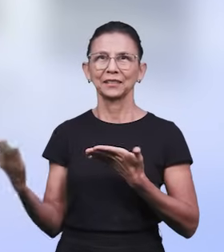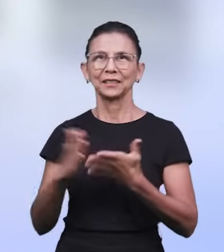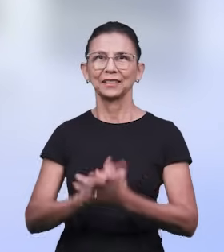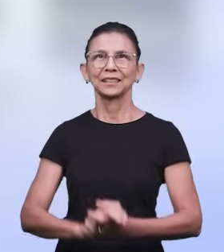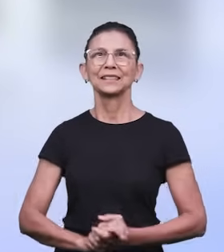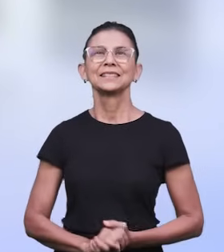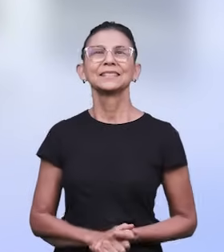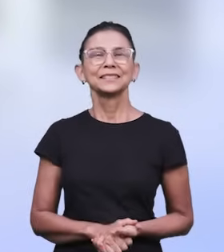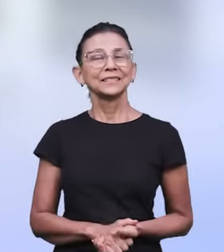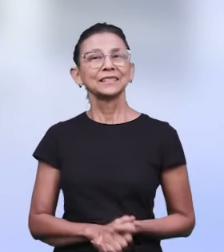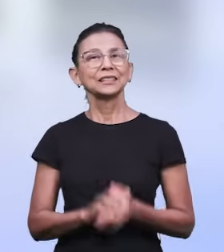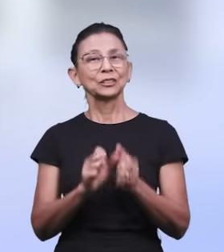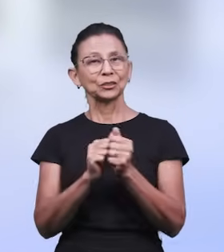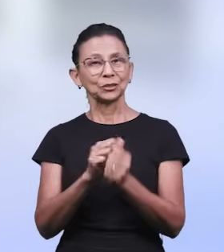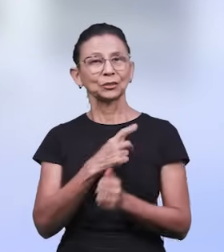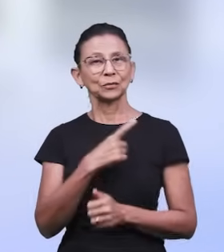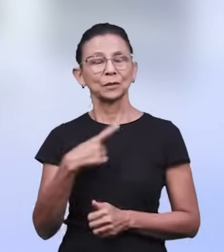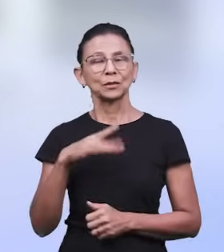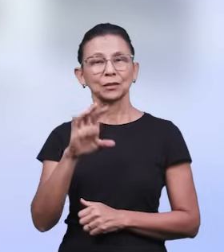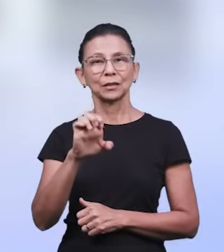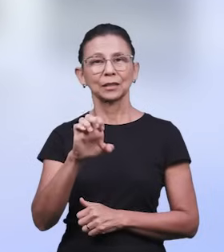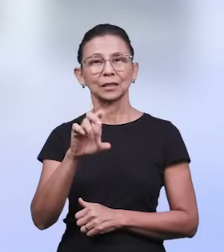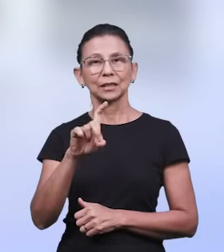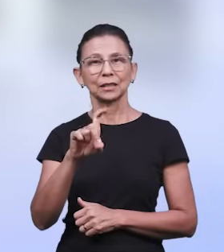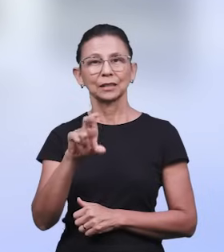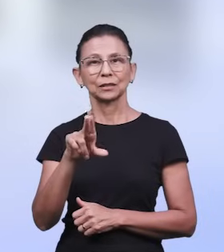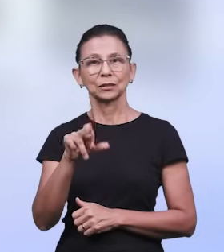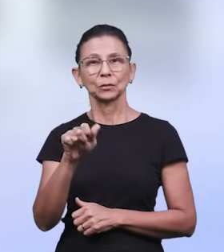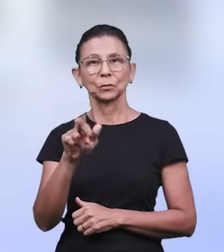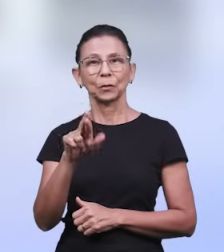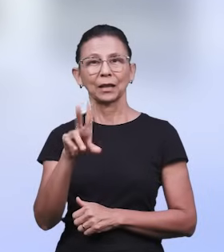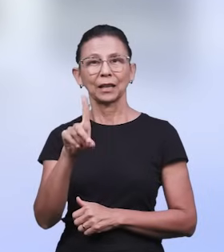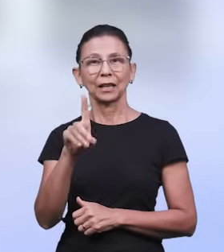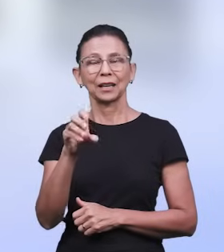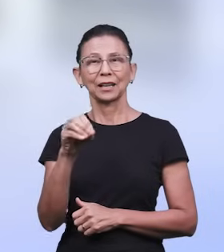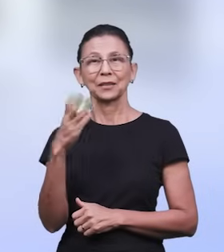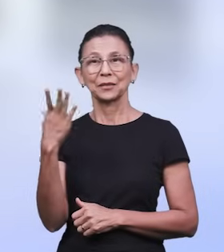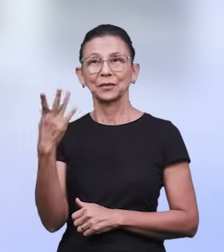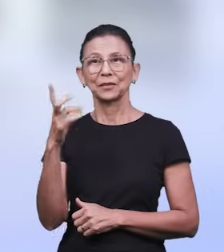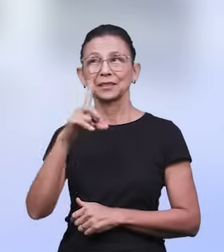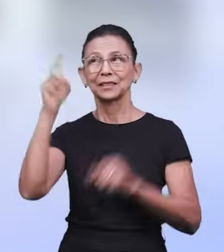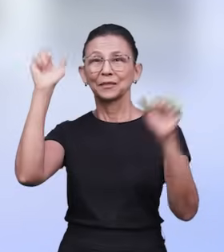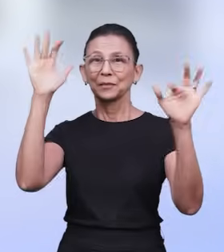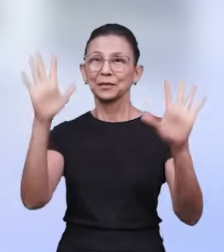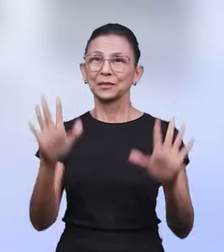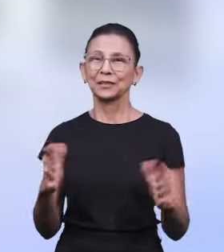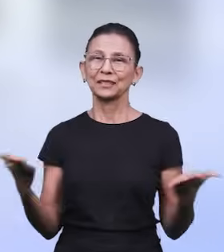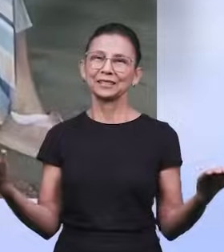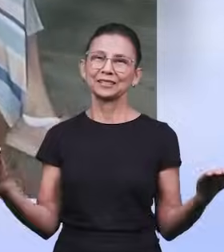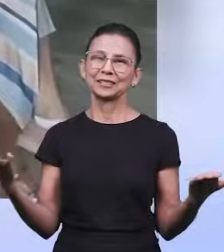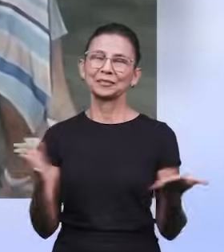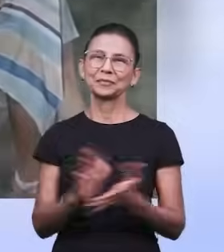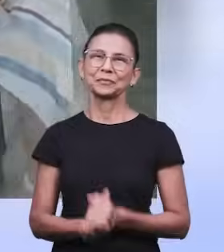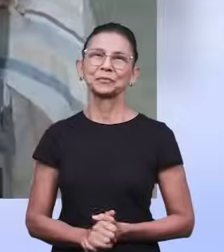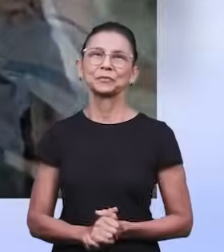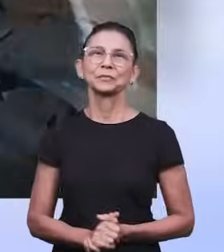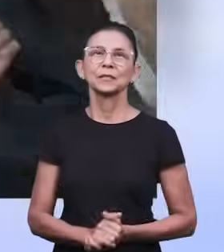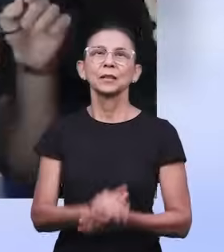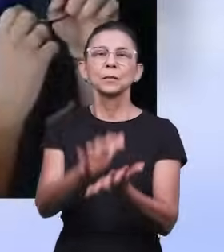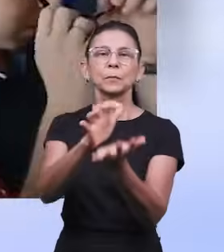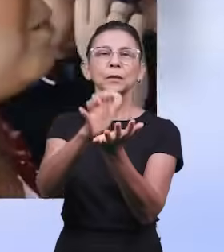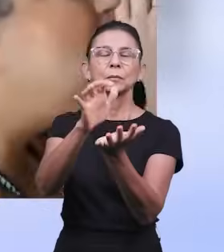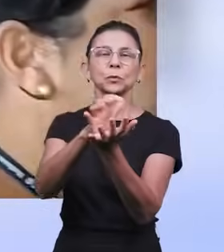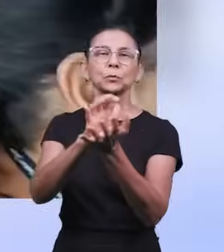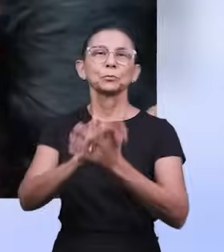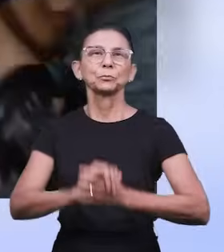aí o registro dele, junto com o pastor Eduardo Brito. Que Deus o abençoe grandemente, irmão Felipe! Chegamos a Pernambuco,